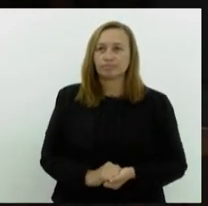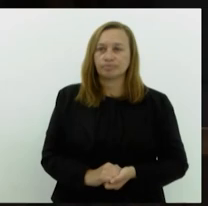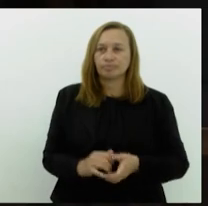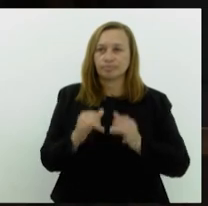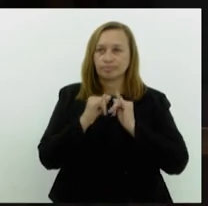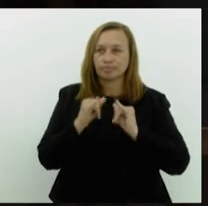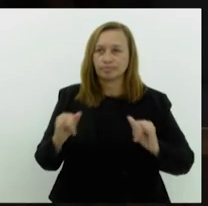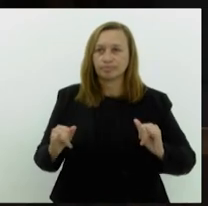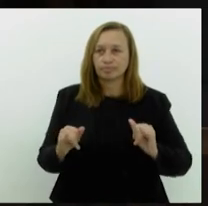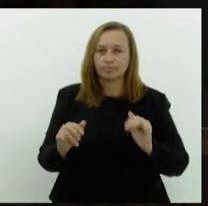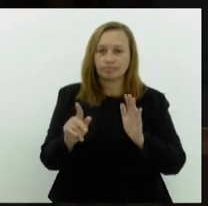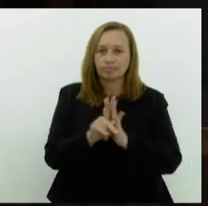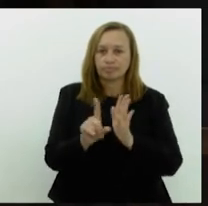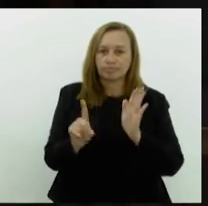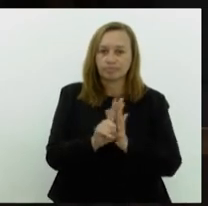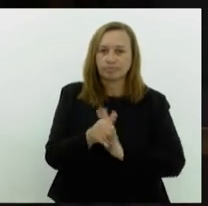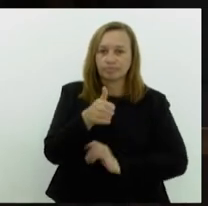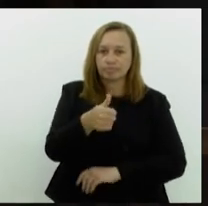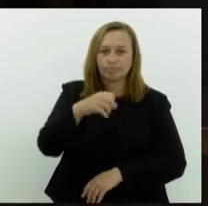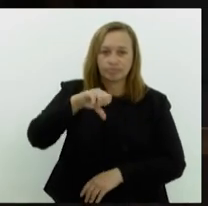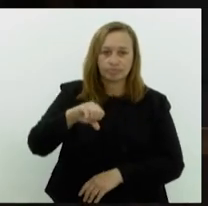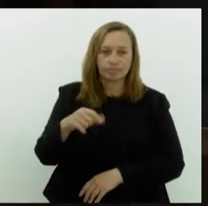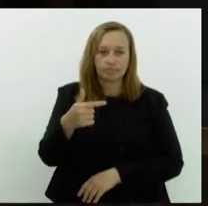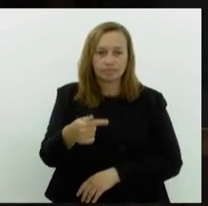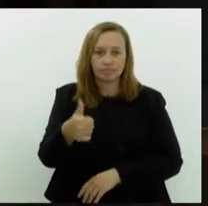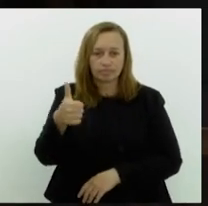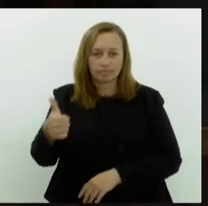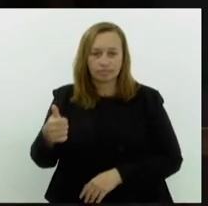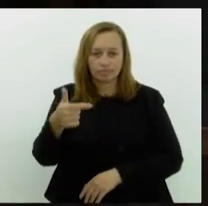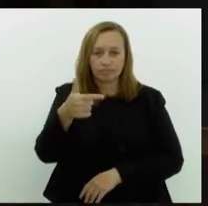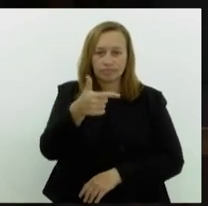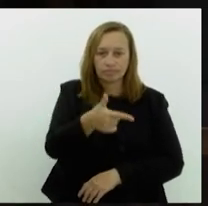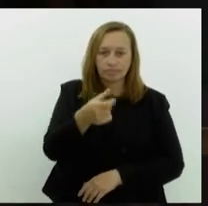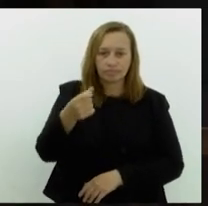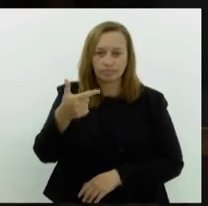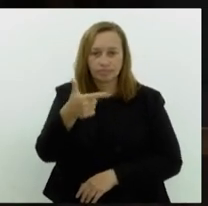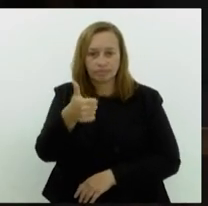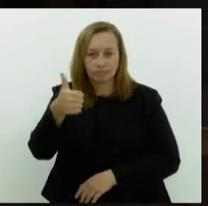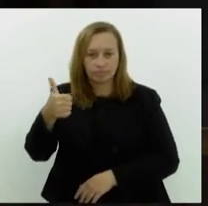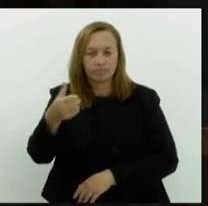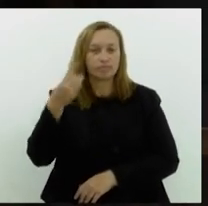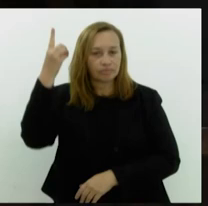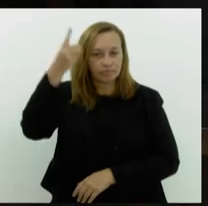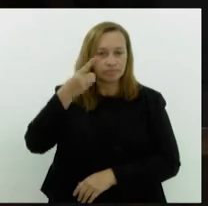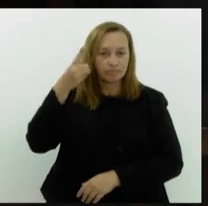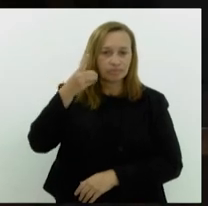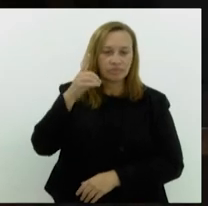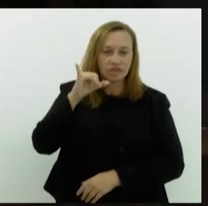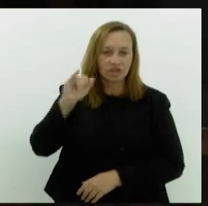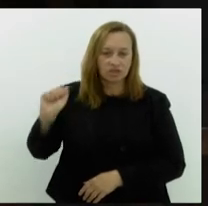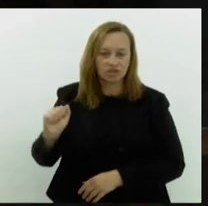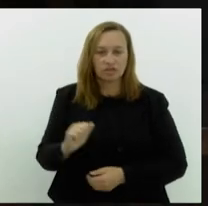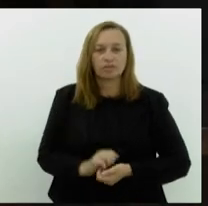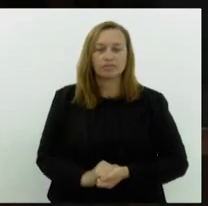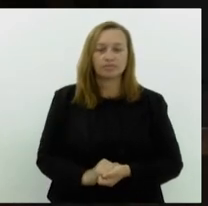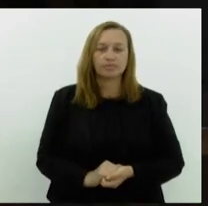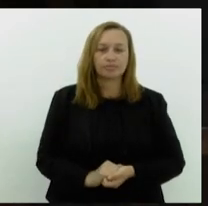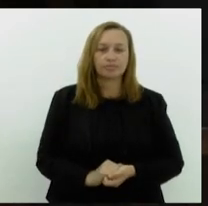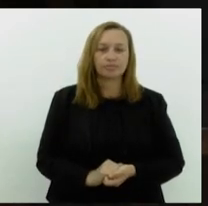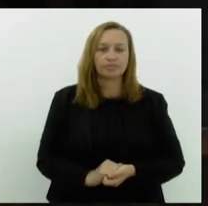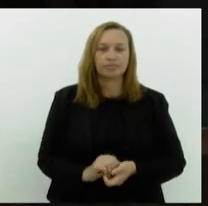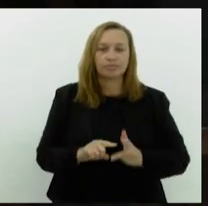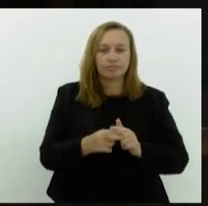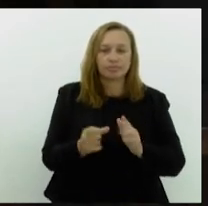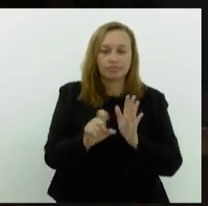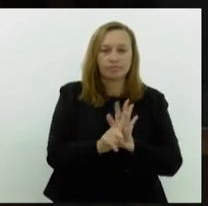Anuncio, projeto de lei 1971, barra 2021, de autoria do deputado Indy Armelal, que altera a lei